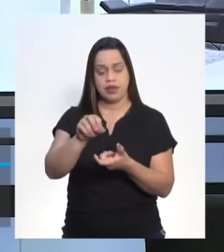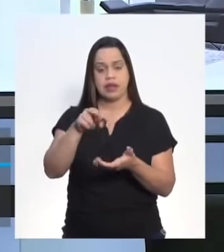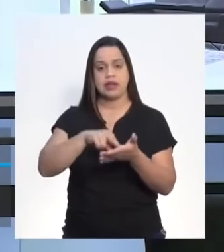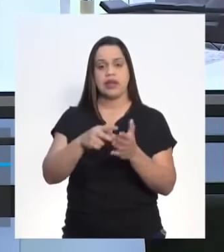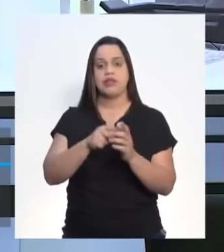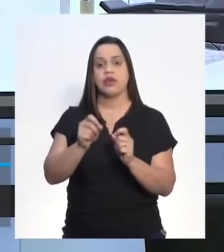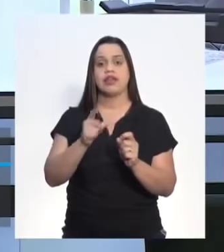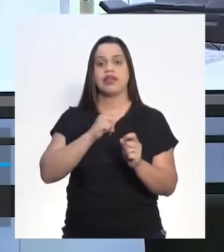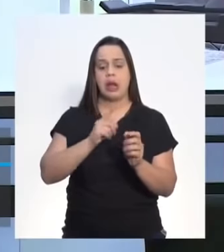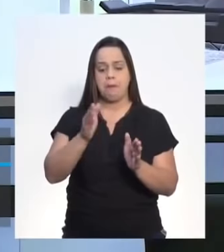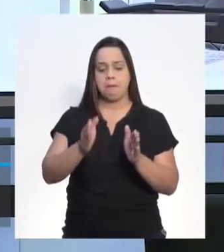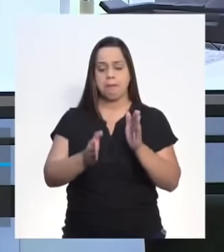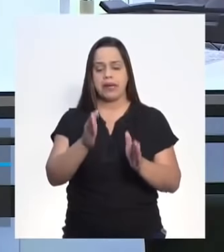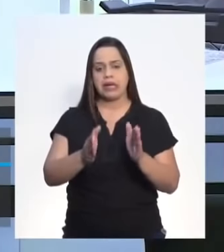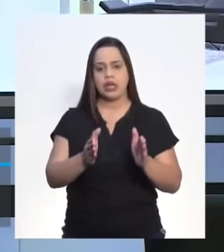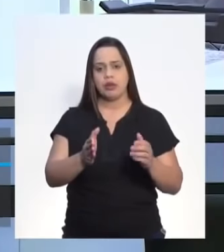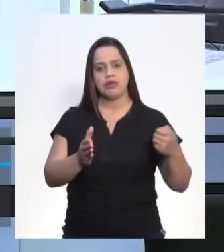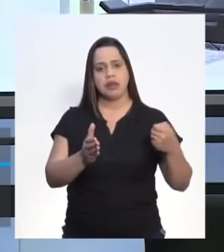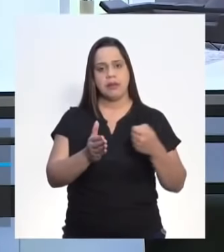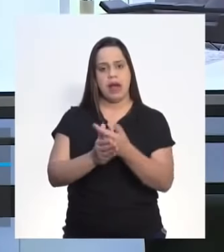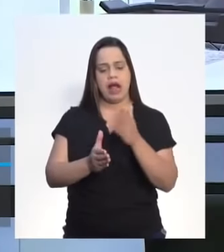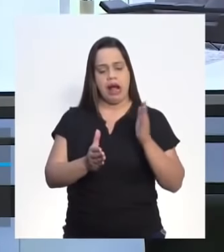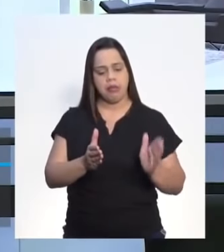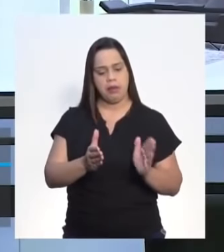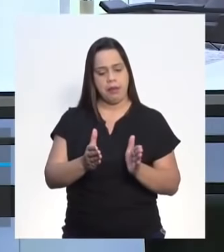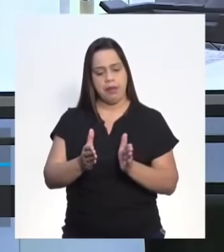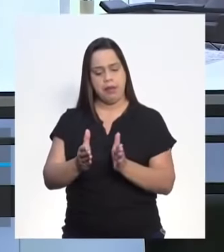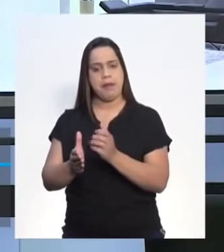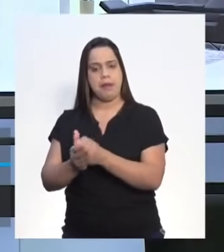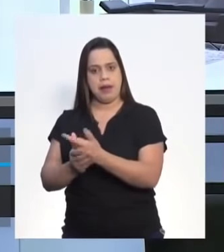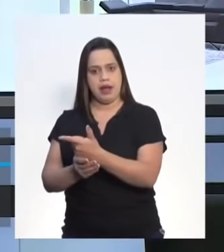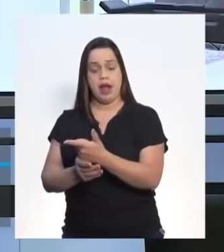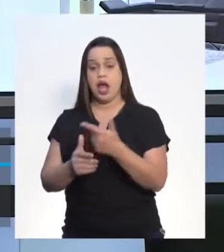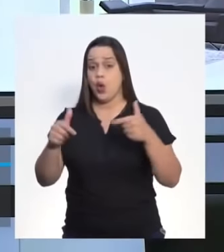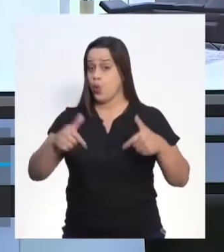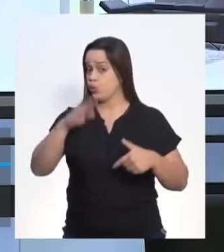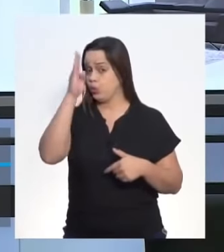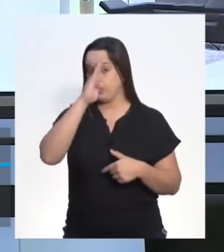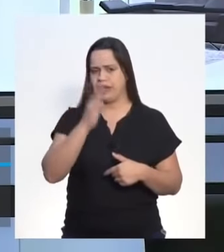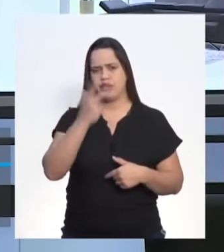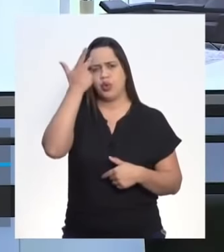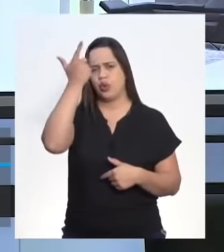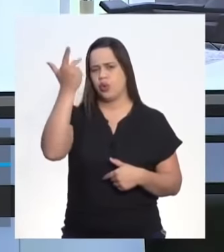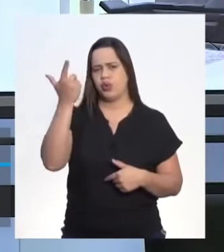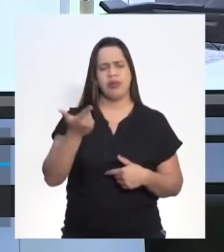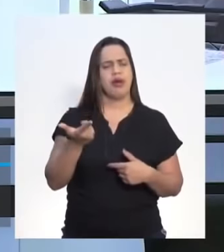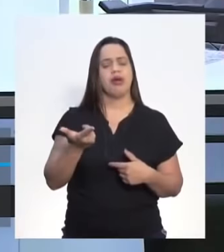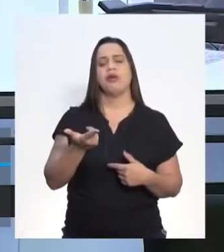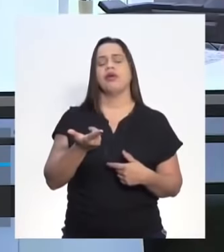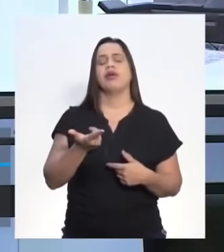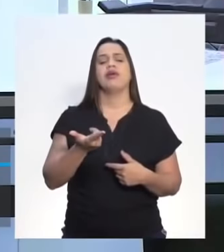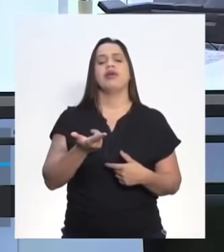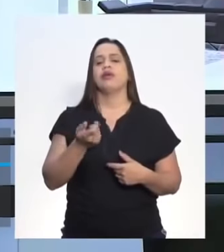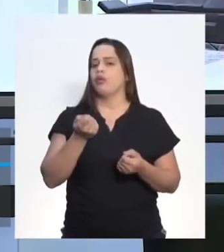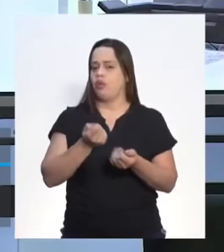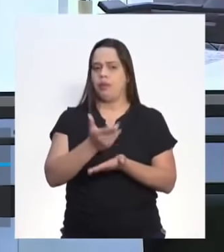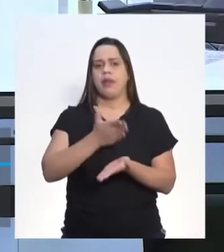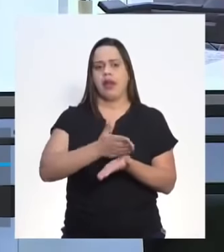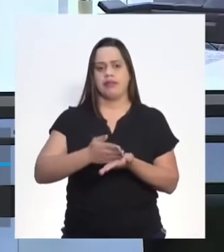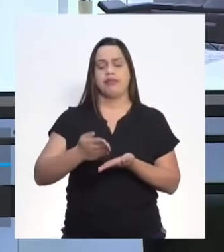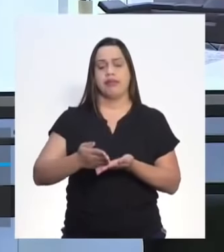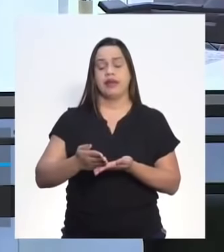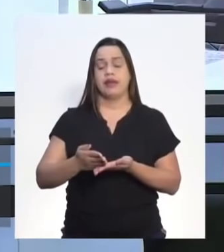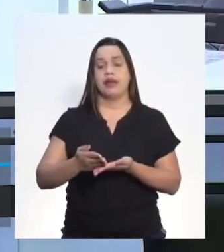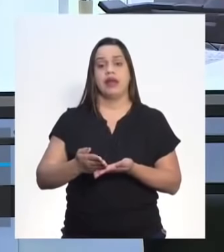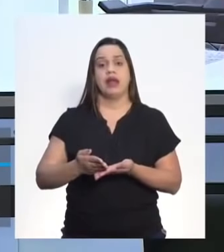pagar aquilo. É muito comum as vendas no Brasil hoje a prazo. Eu não sei o percentual exato, mas elas